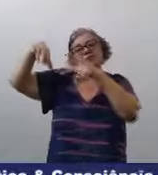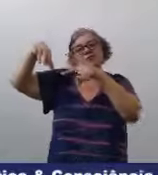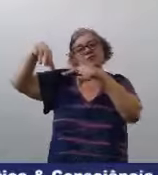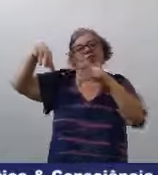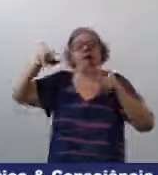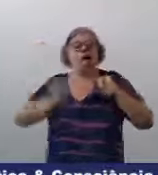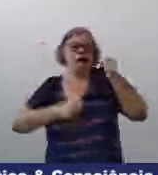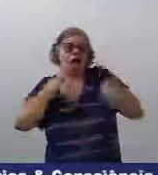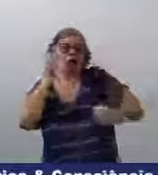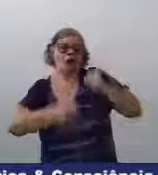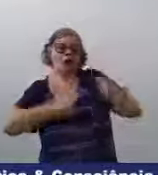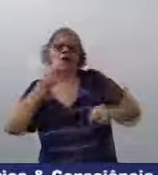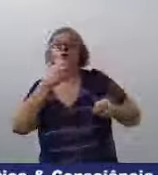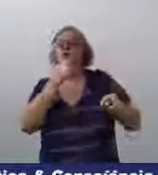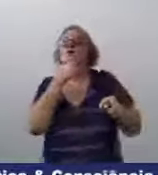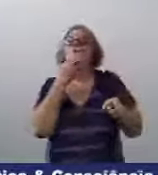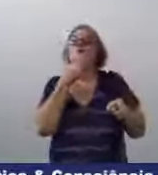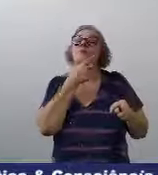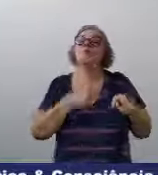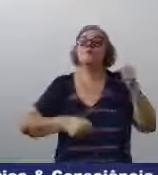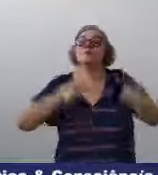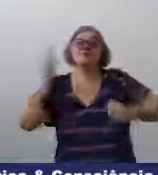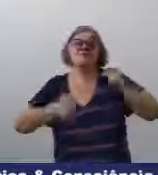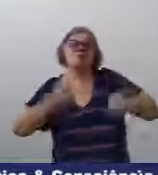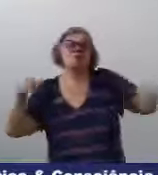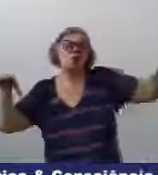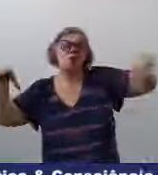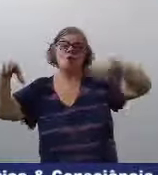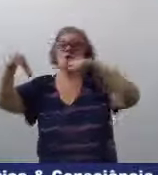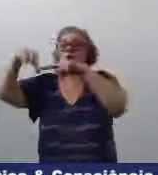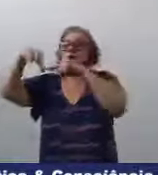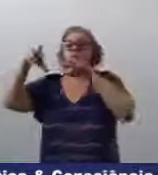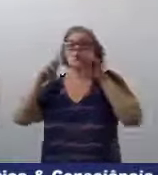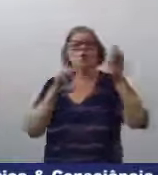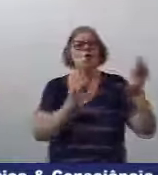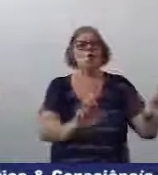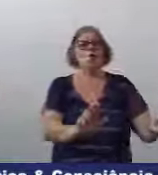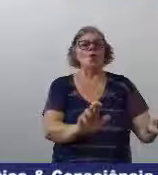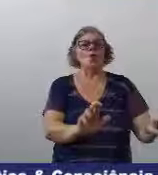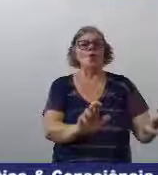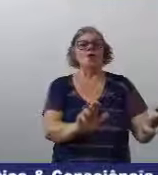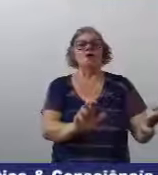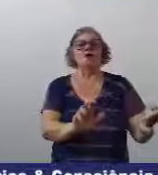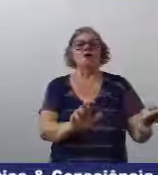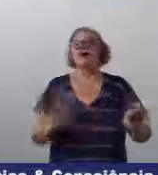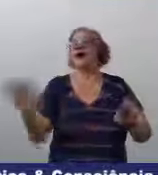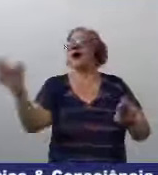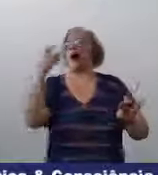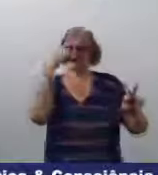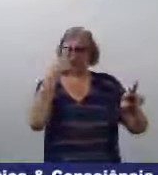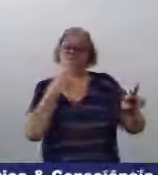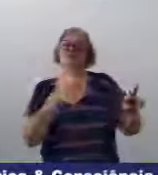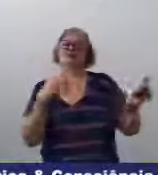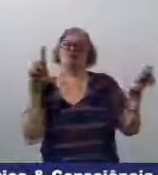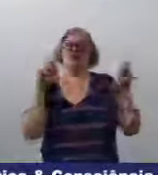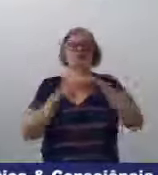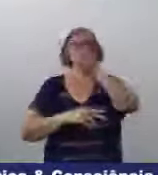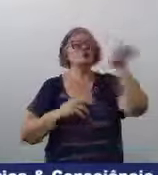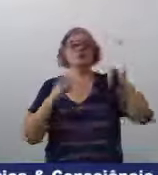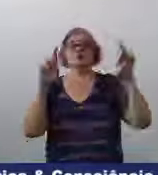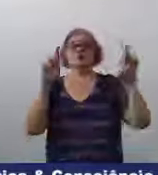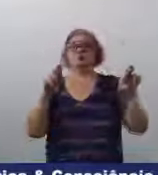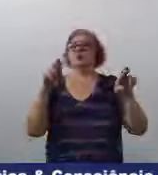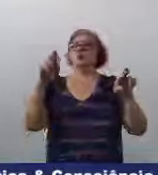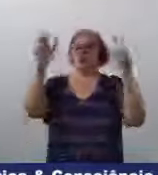estamos vendo. Aí o atleta vai correr para a bola para bater o pênalti. A gente cruza os dedos, se põe naquela posição que a gente